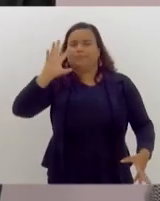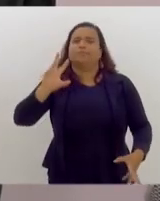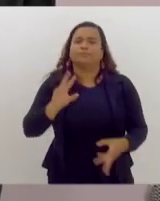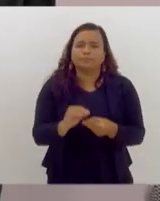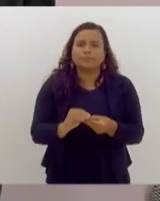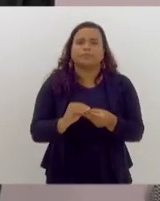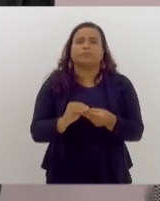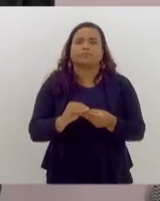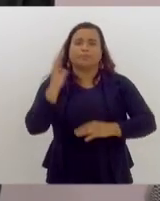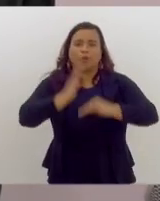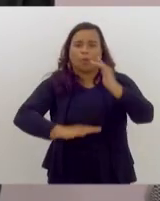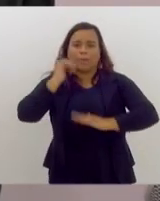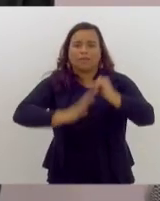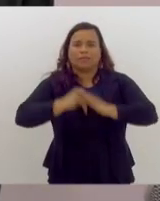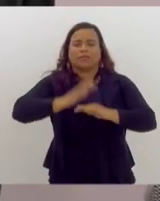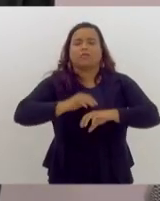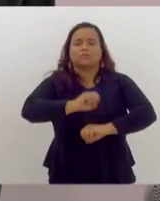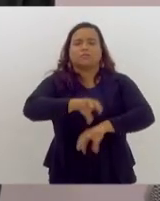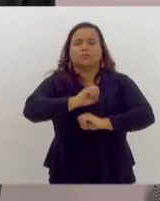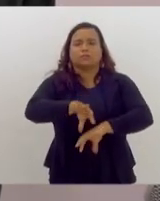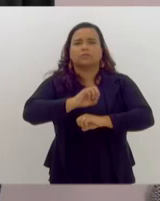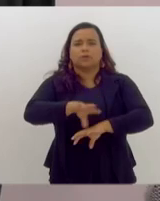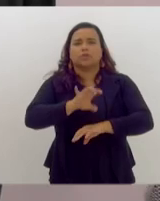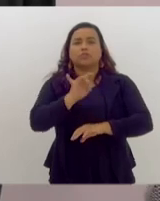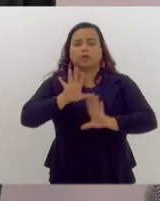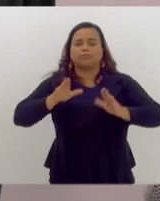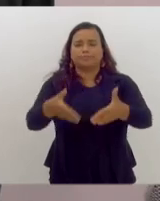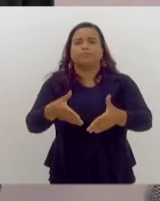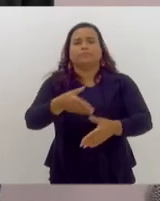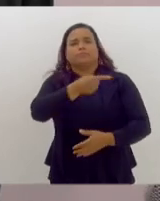a sua competência seria exclusivamente o ensino médio.